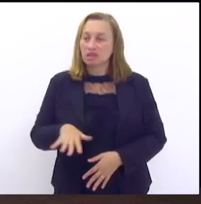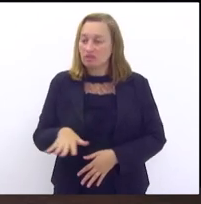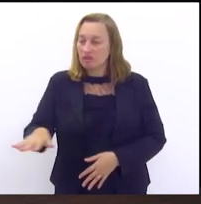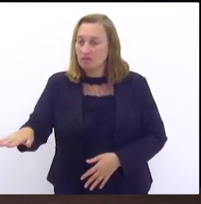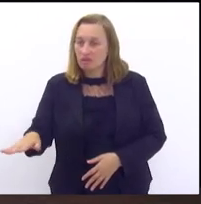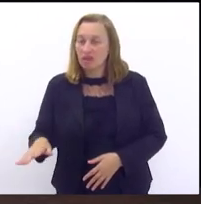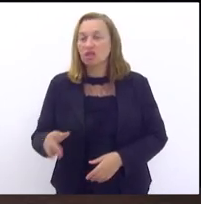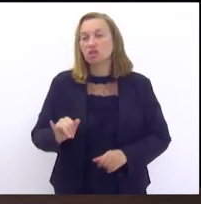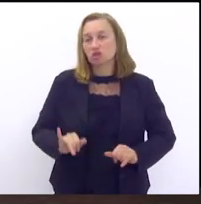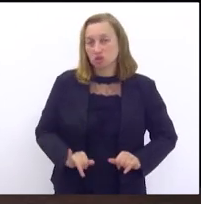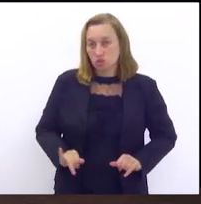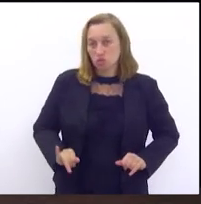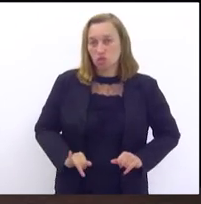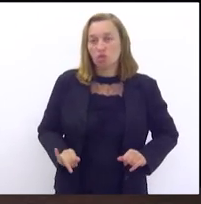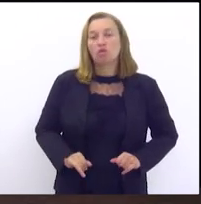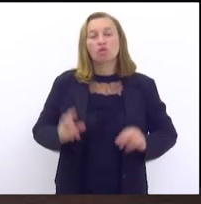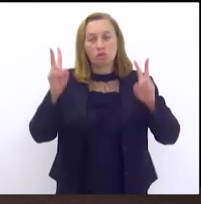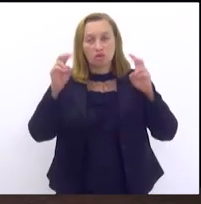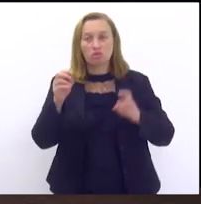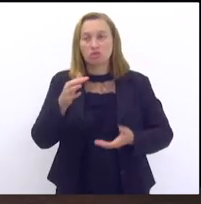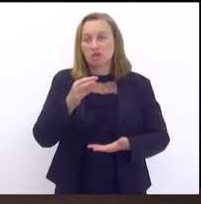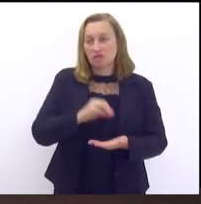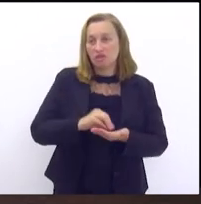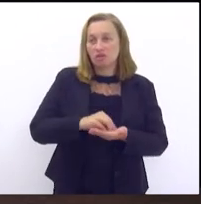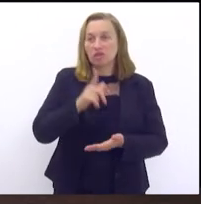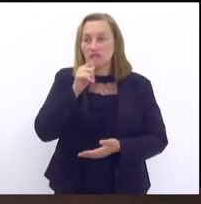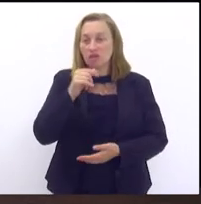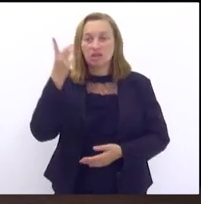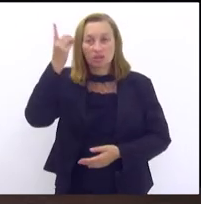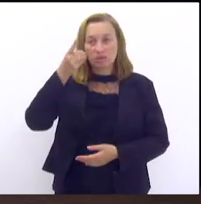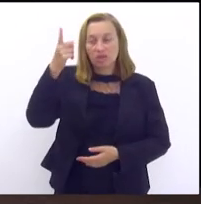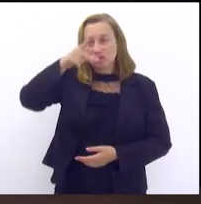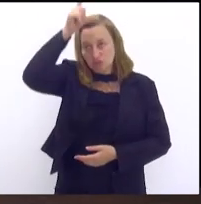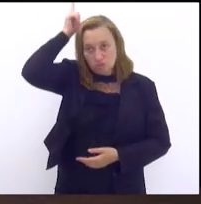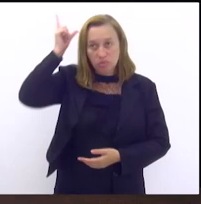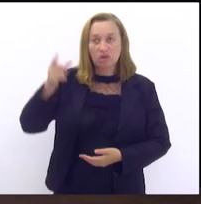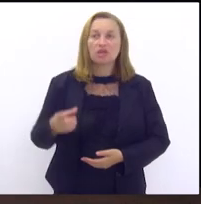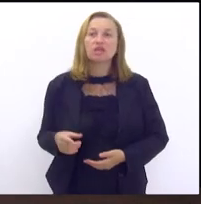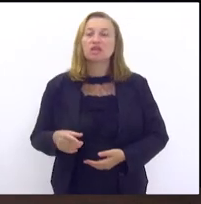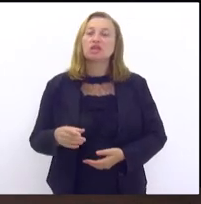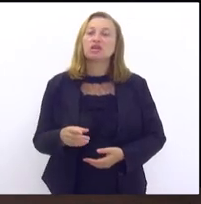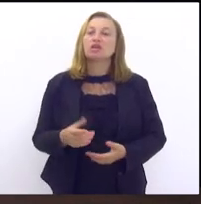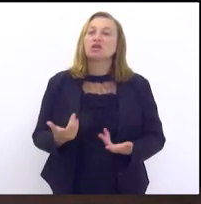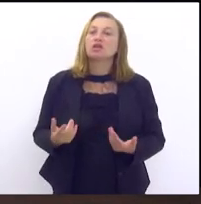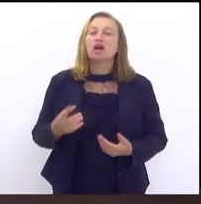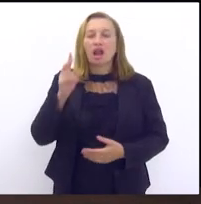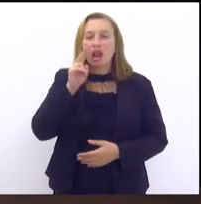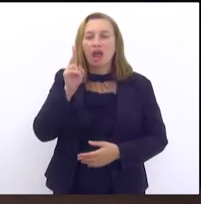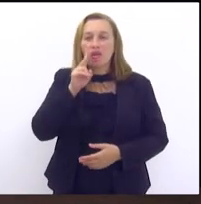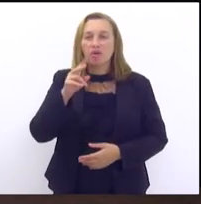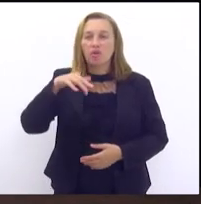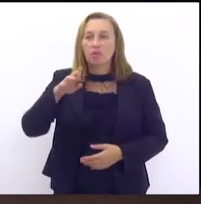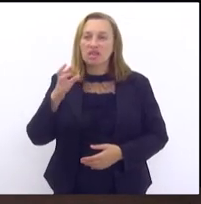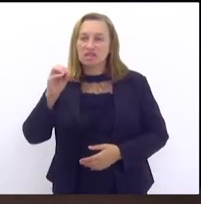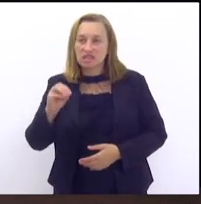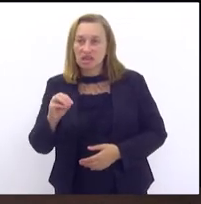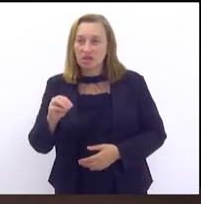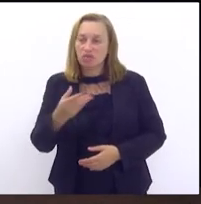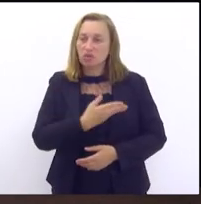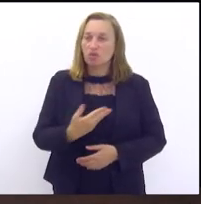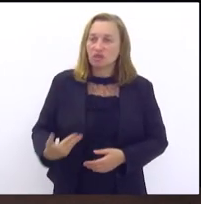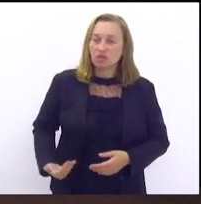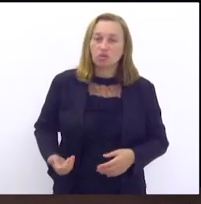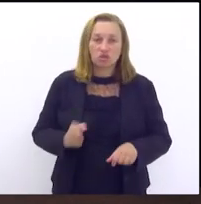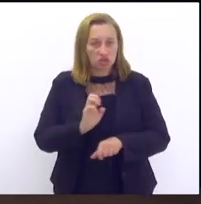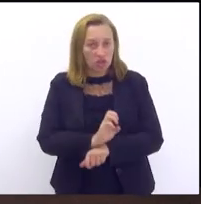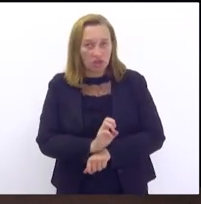que tanto sofrem com a questão da falta d'água. E, deputado Luiz Paulo, se se recorda quando o Marcelo Alencar foi governador desse